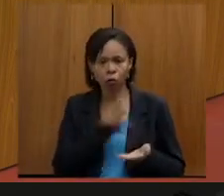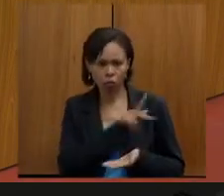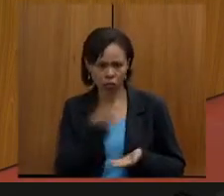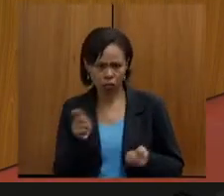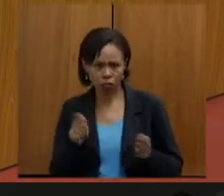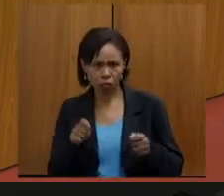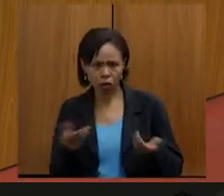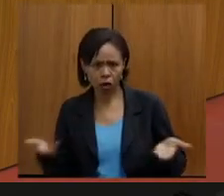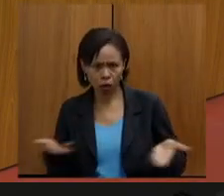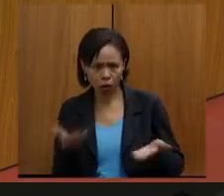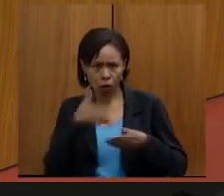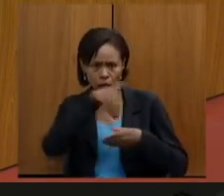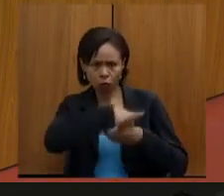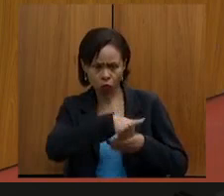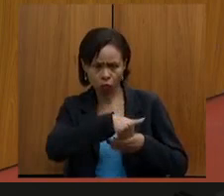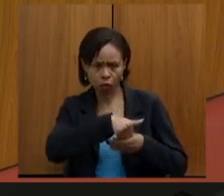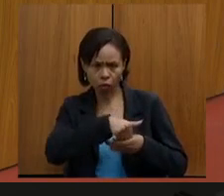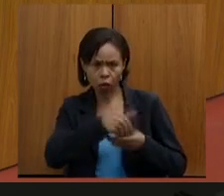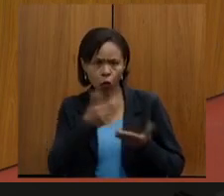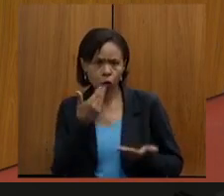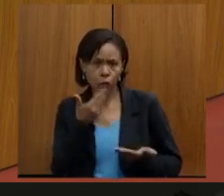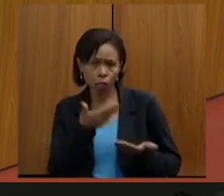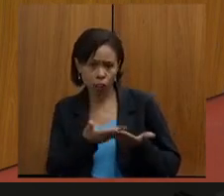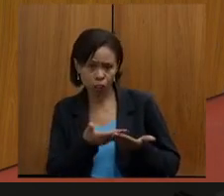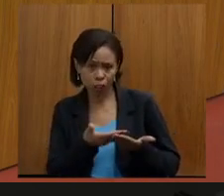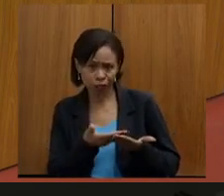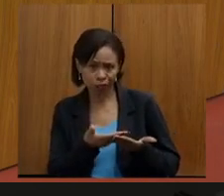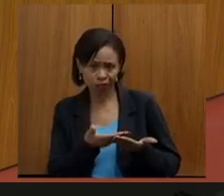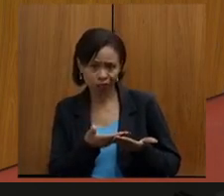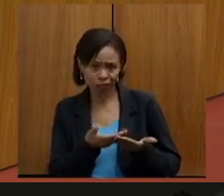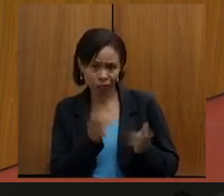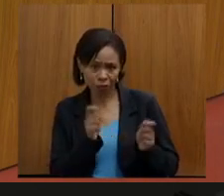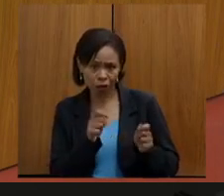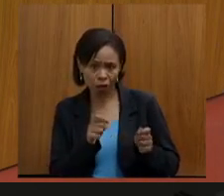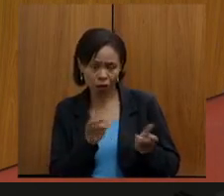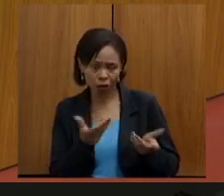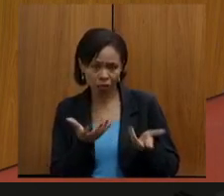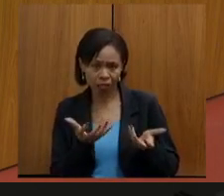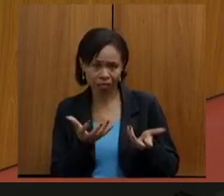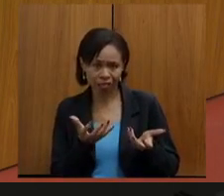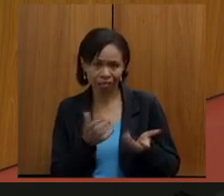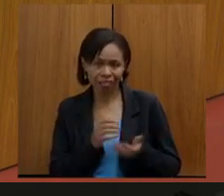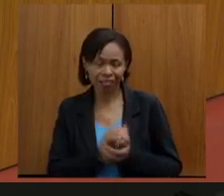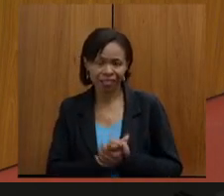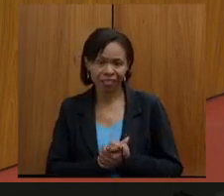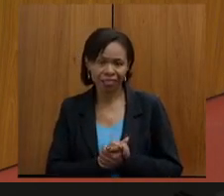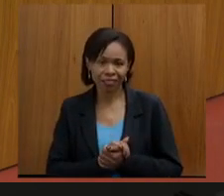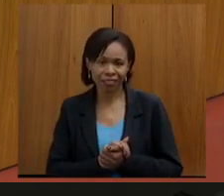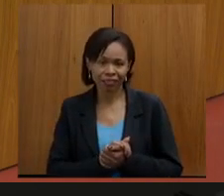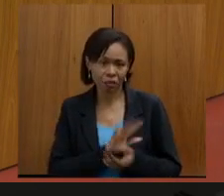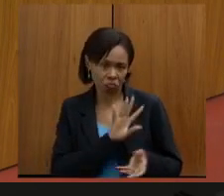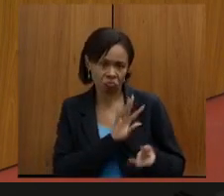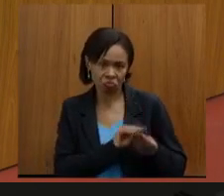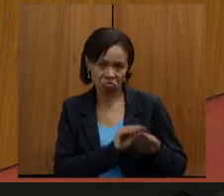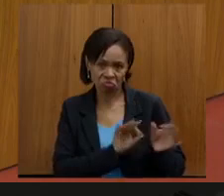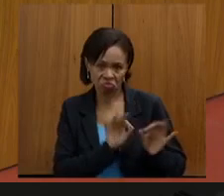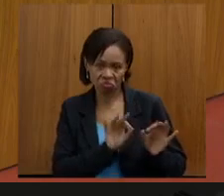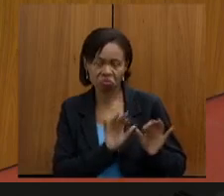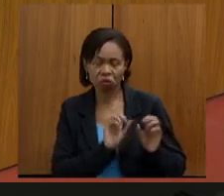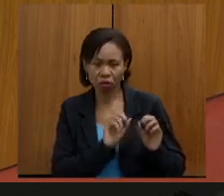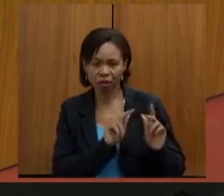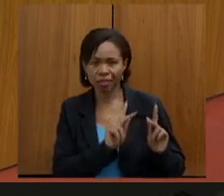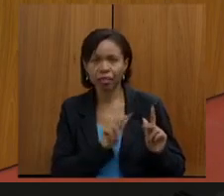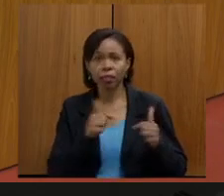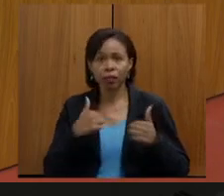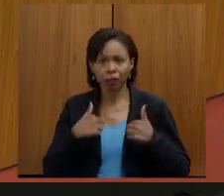requerimentos de uma vez não se não eu vou poder falar pouco ela tá Tá ainda em conclusão né também então